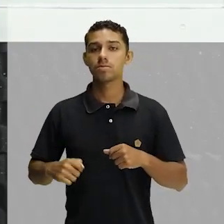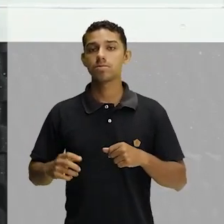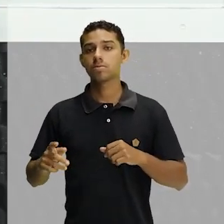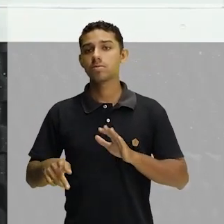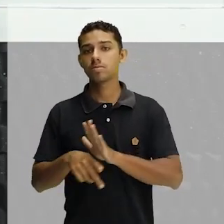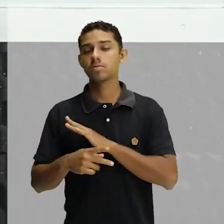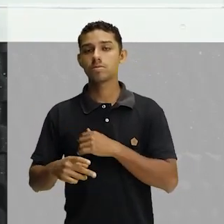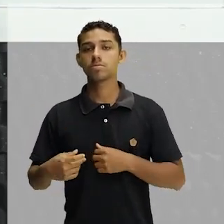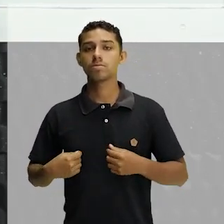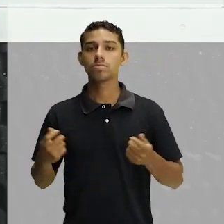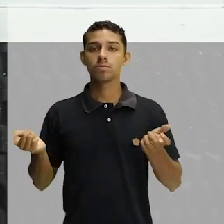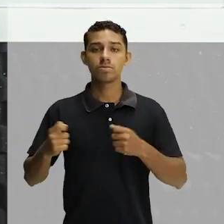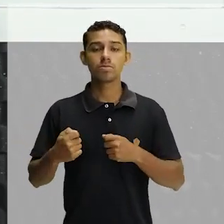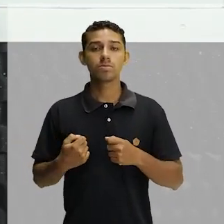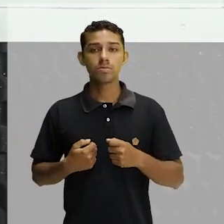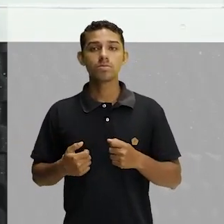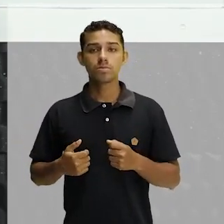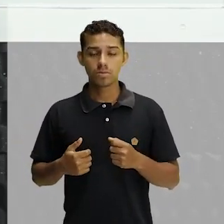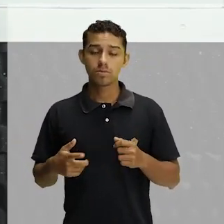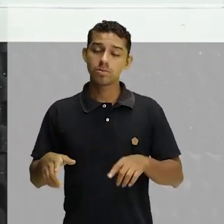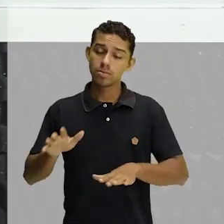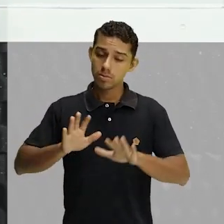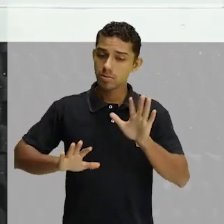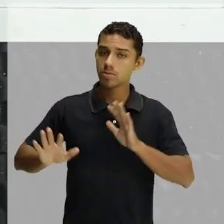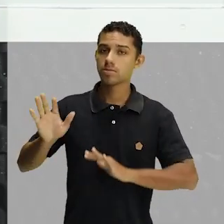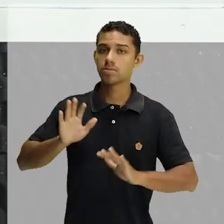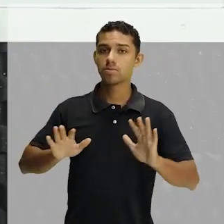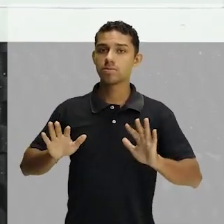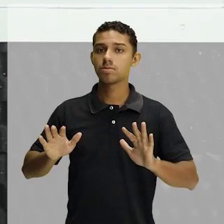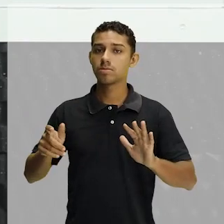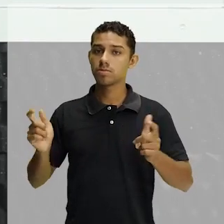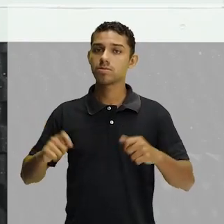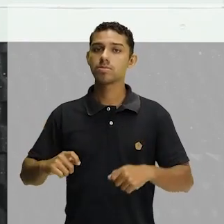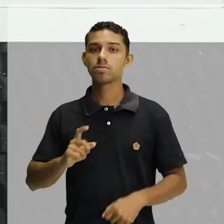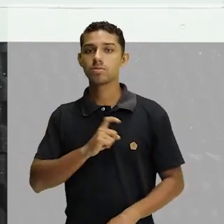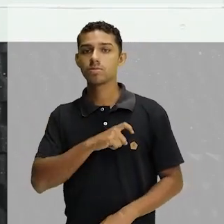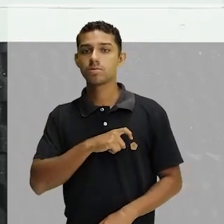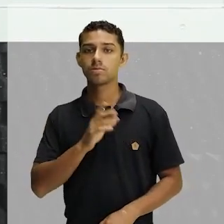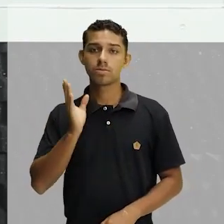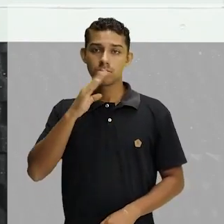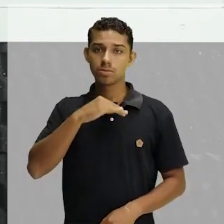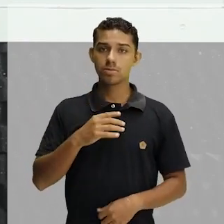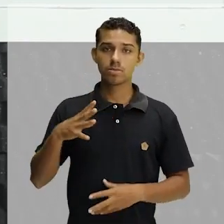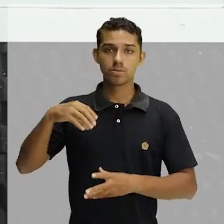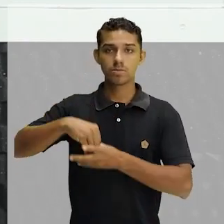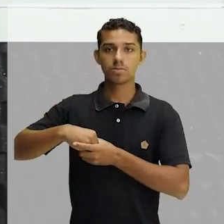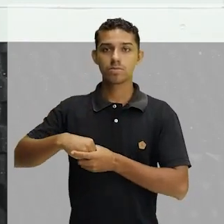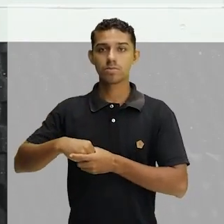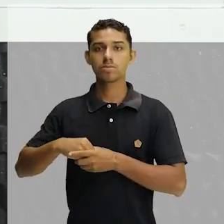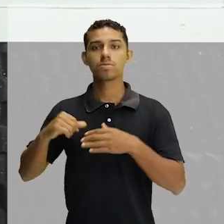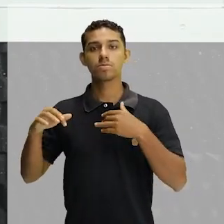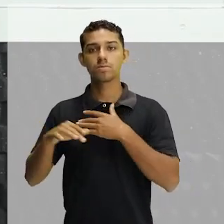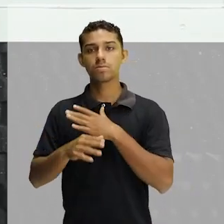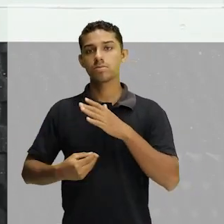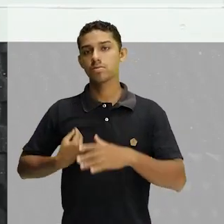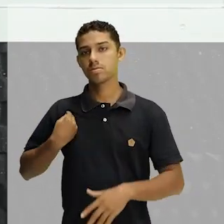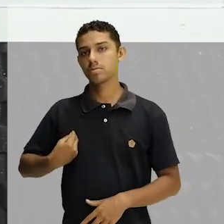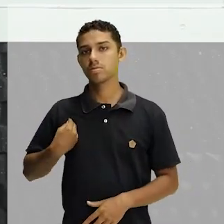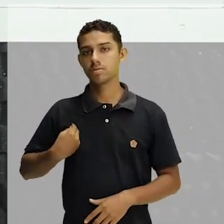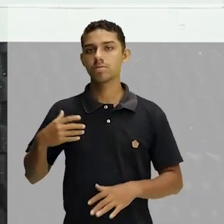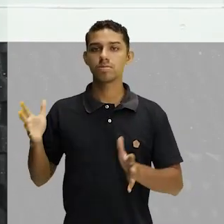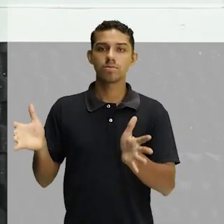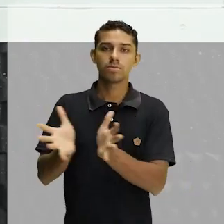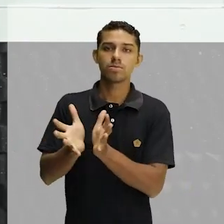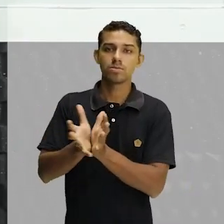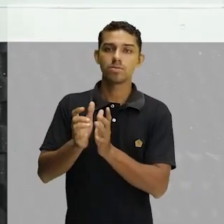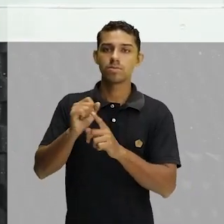propriedade, mas precisa ter muitas salvaguardas até ela, porque ela é um mal dentro da própria convivência